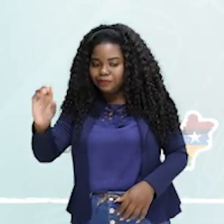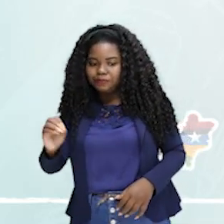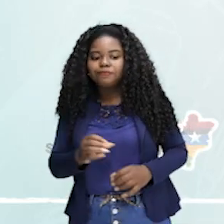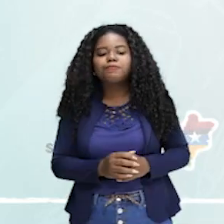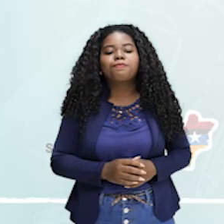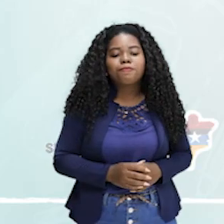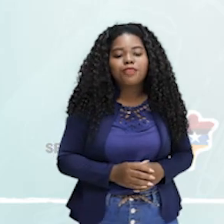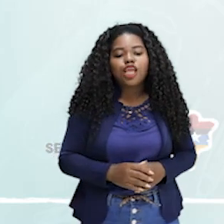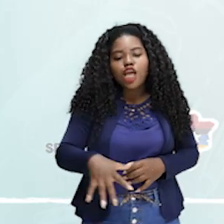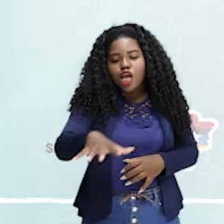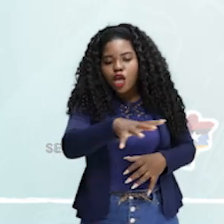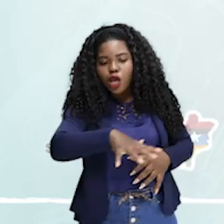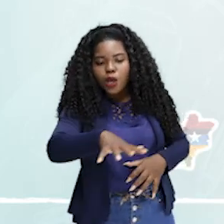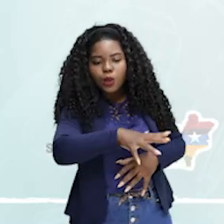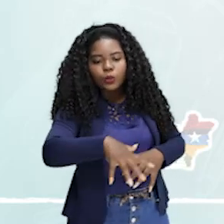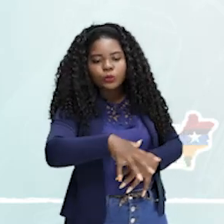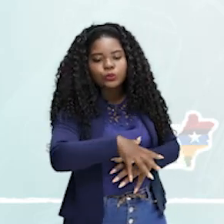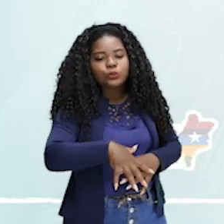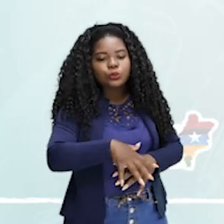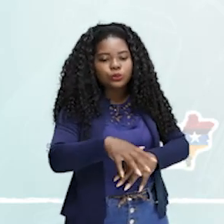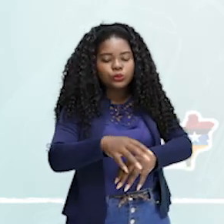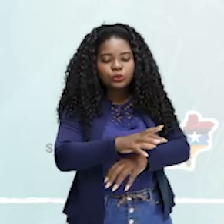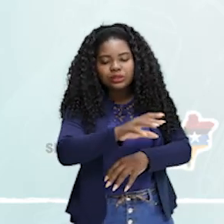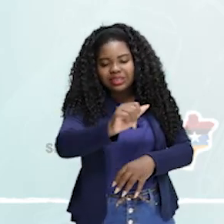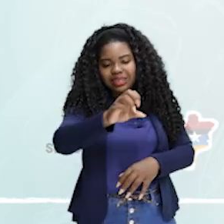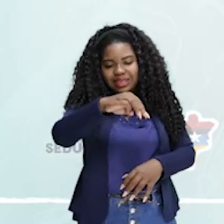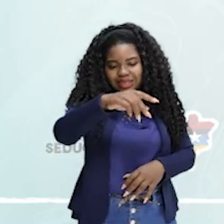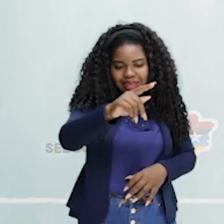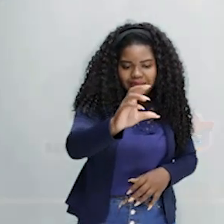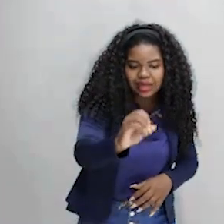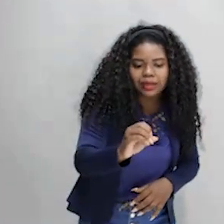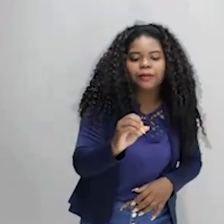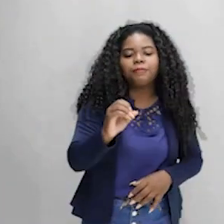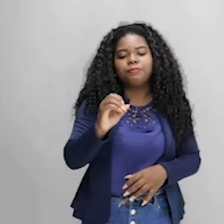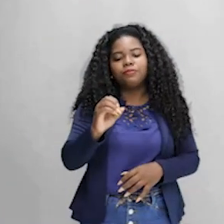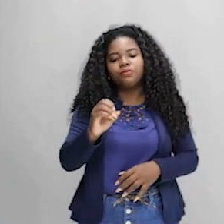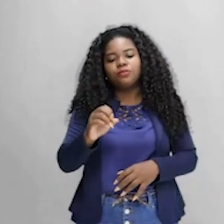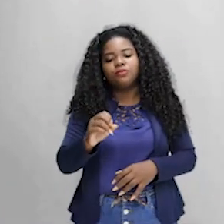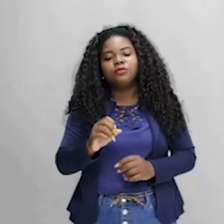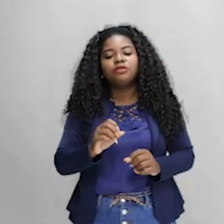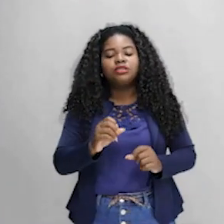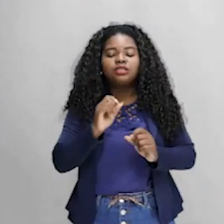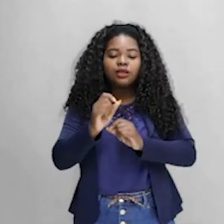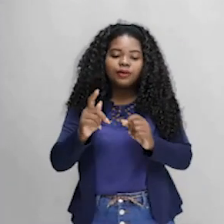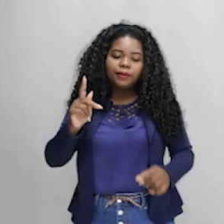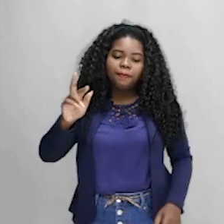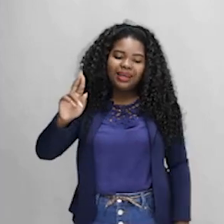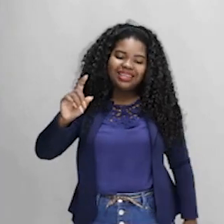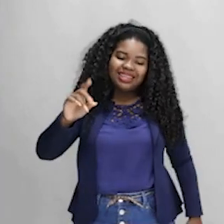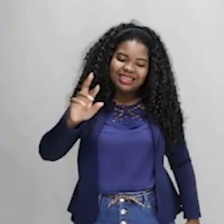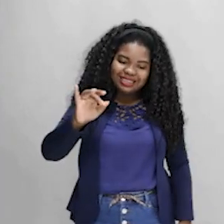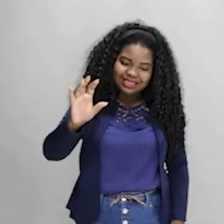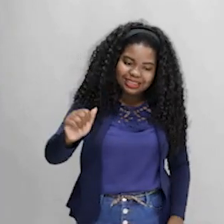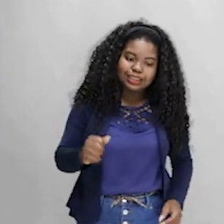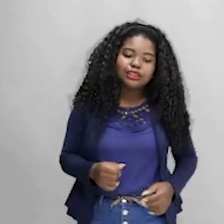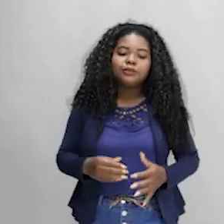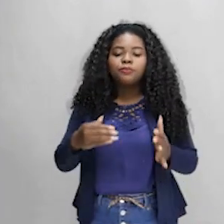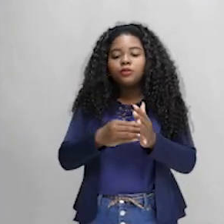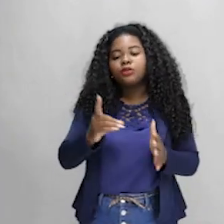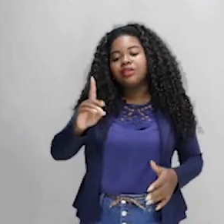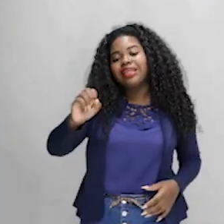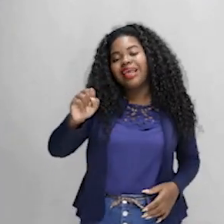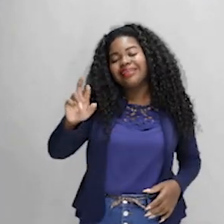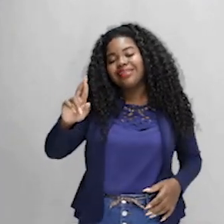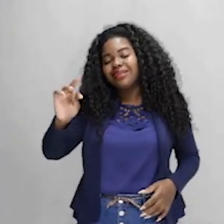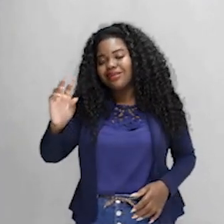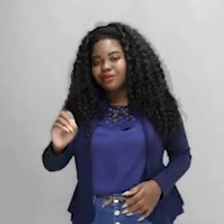chamamos de pampas gaúchas, por exemplo, e por último, as áreas desérticas, beleza? Mas antes da gente entrar especificamente